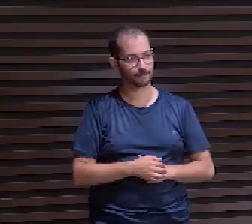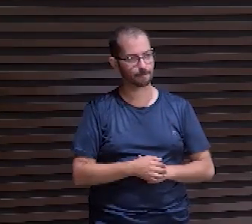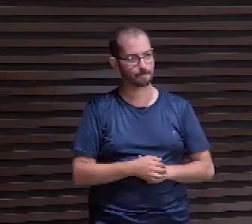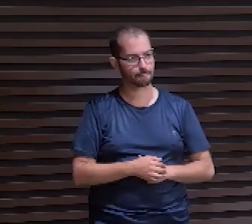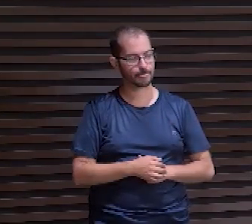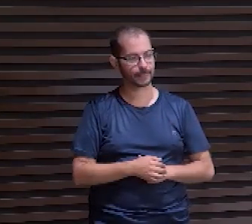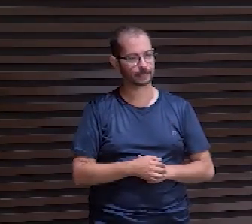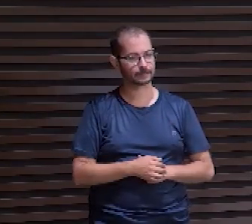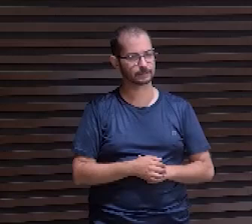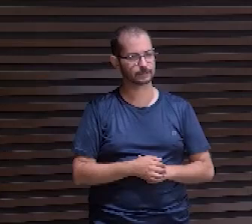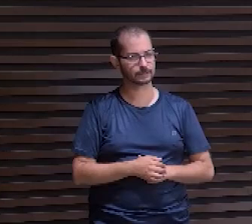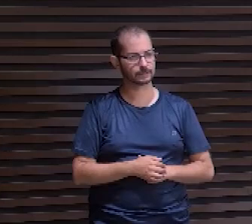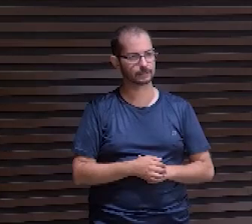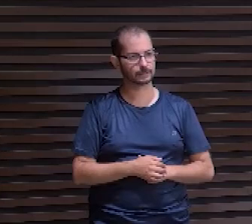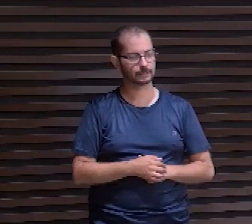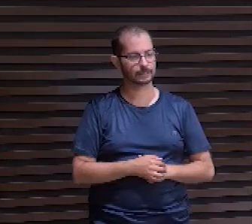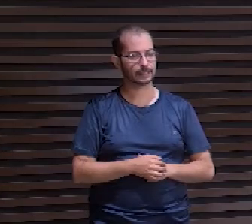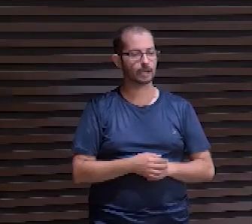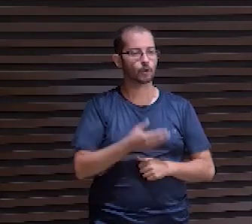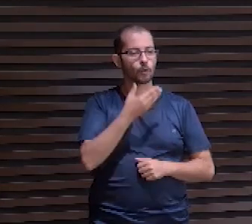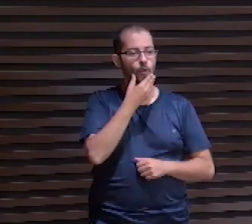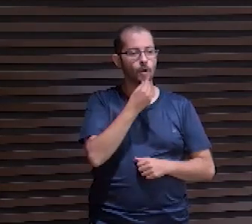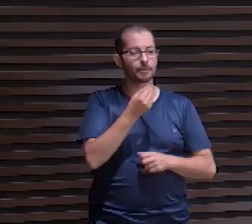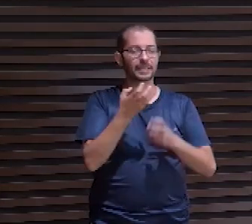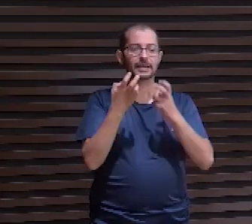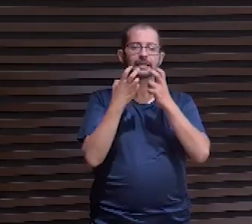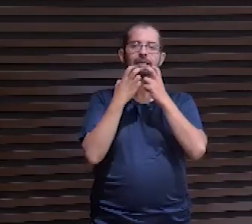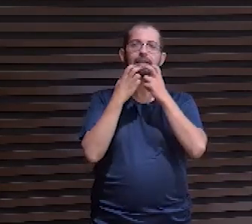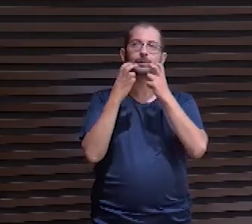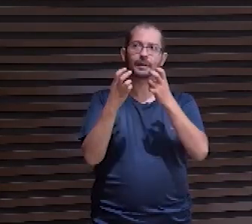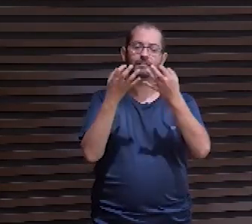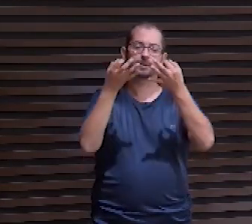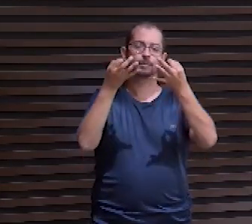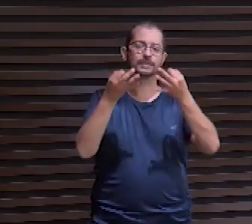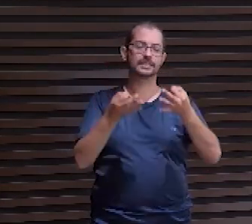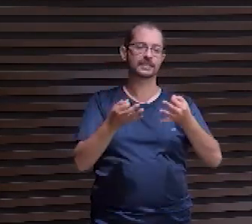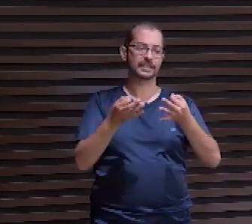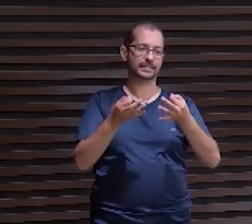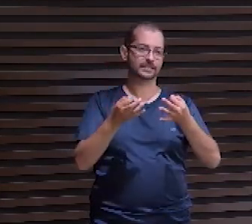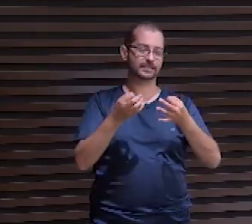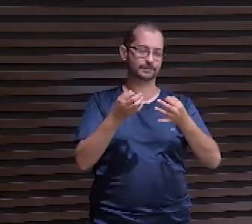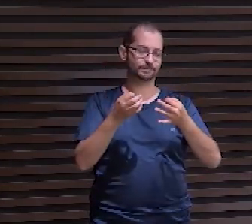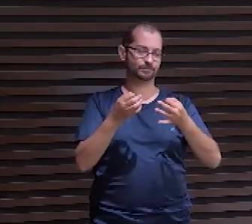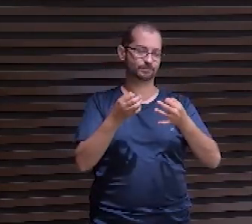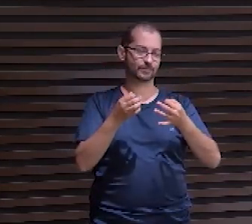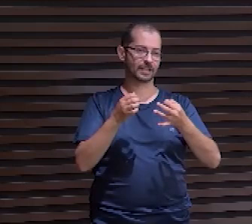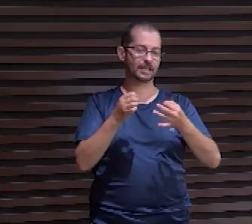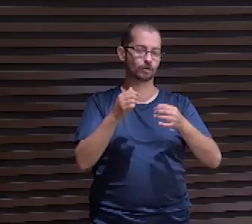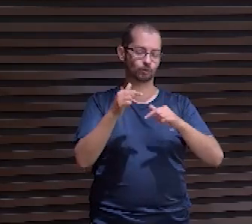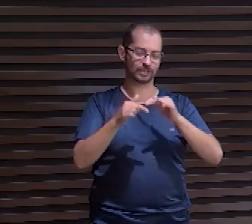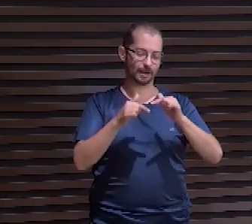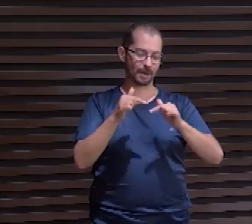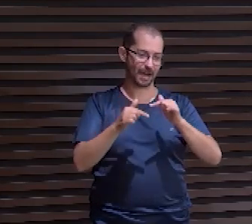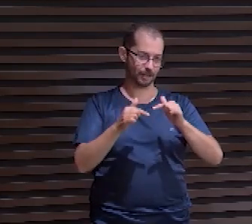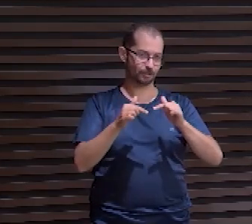clamava por certeza da ação de Deus. Millie